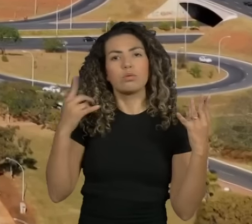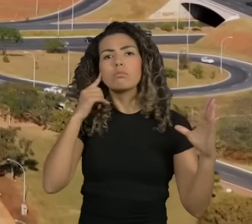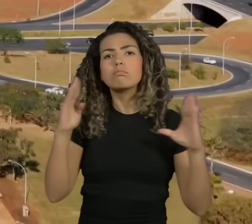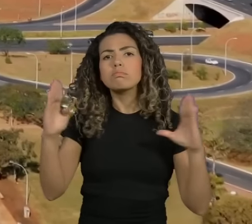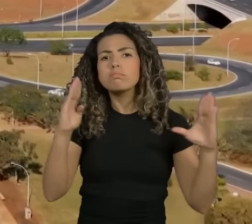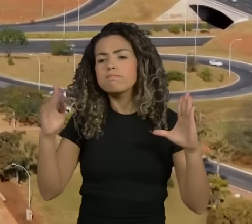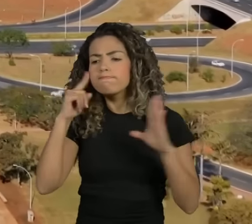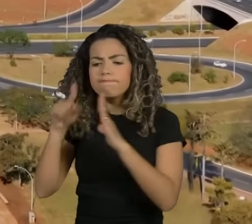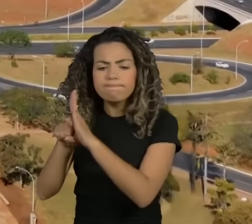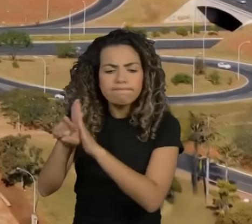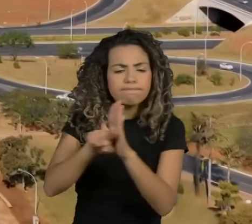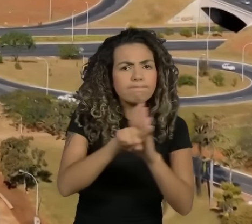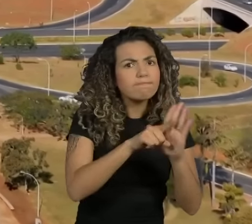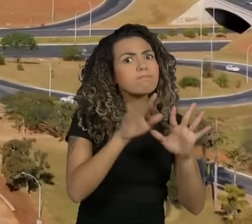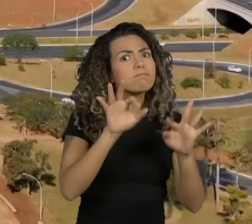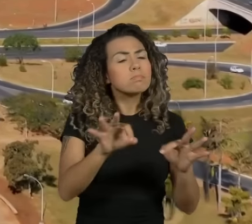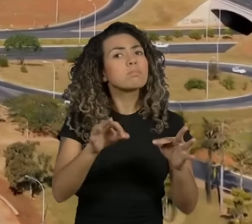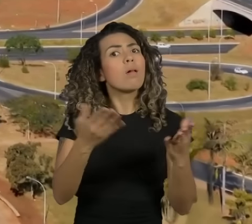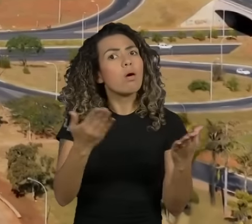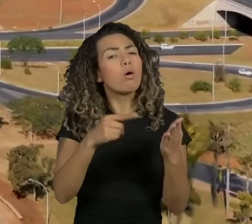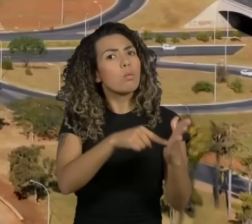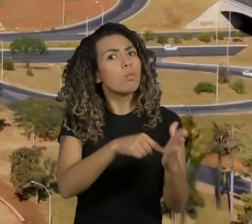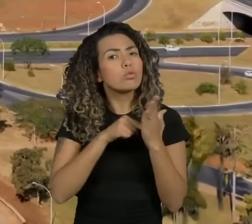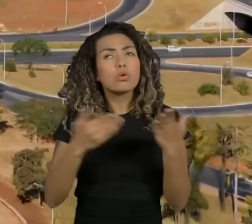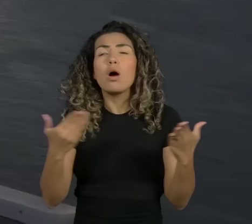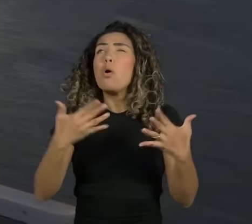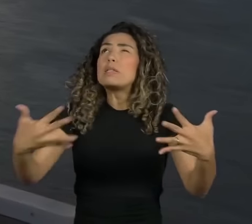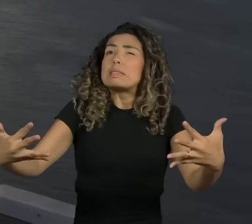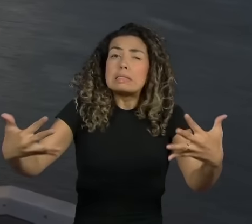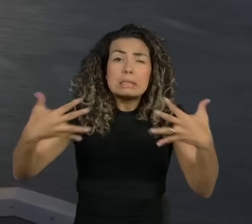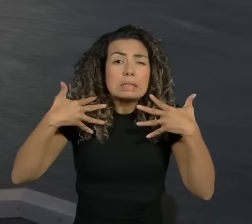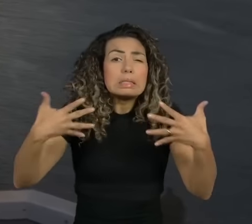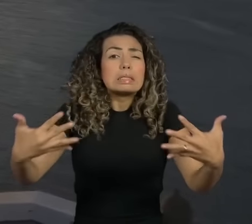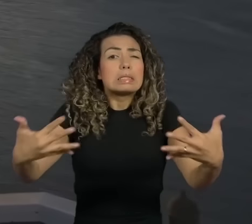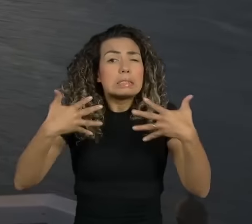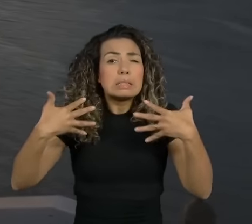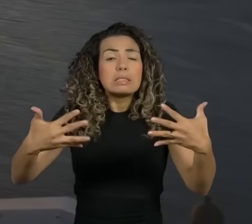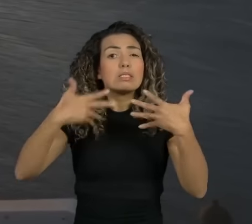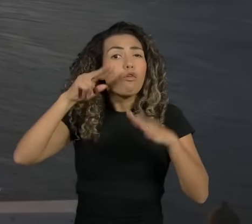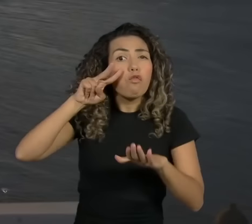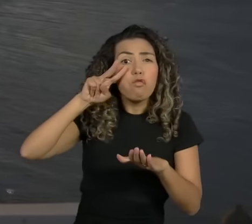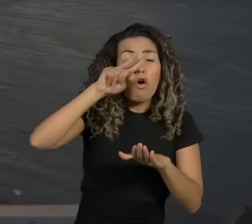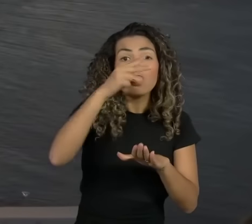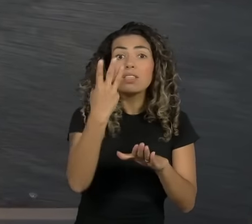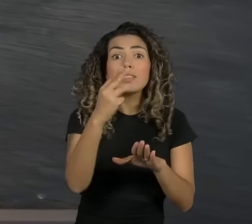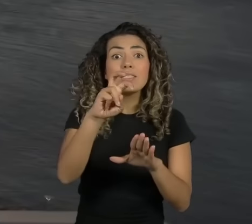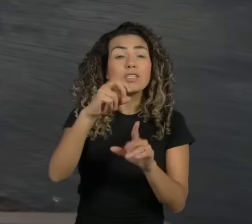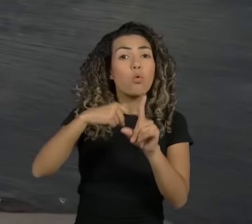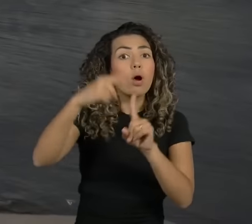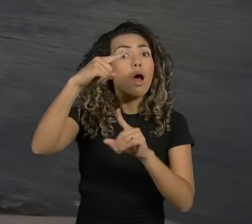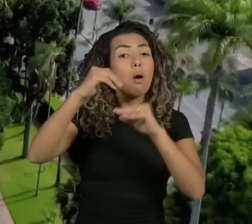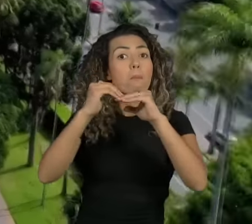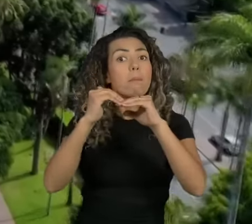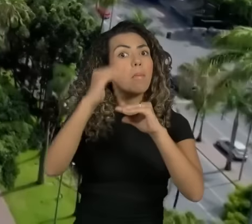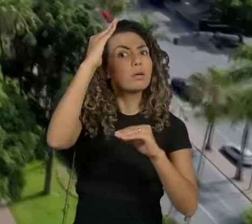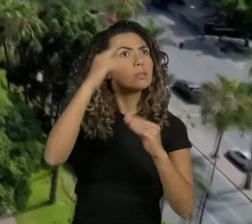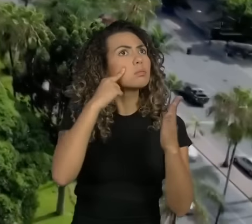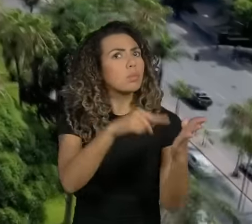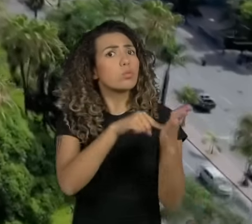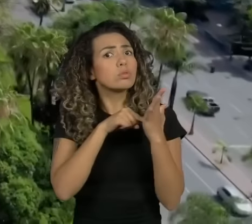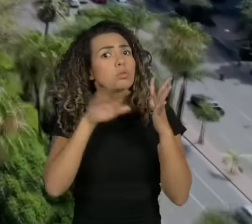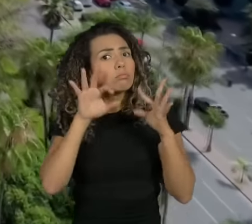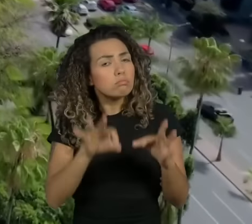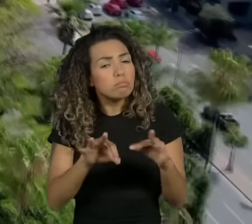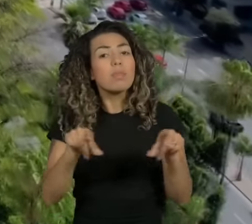resultados apontaram um crescimento do número de dias de calor extremo acima de 35 graus. E revelou também que essas